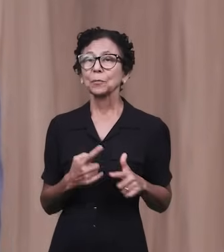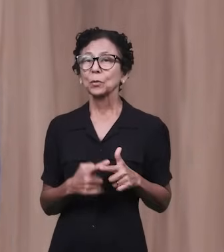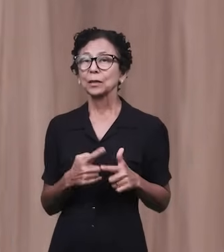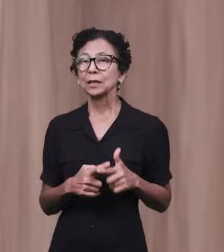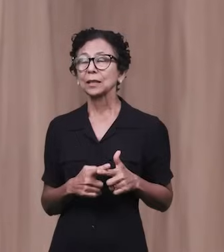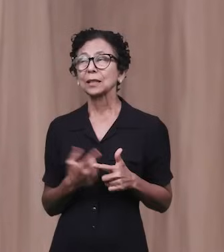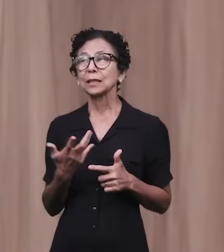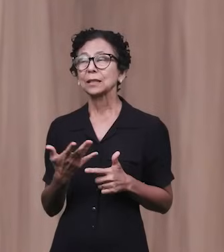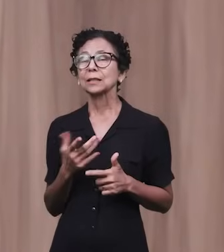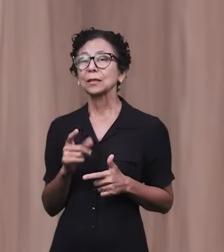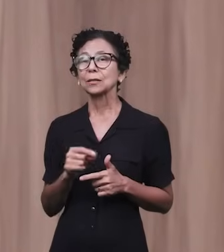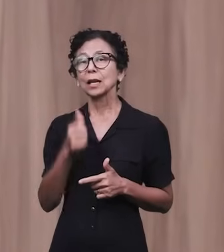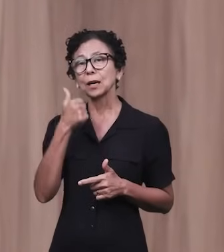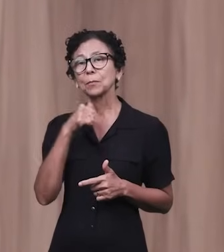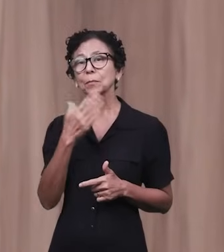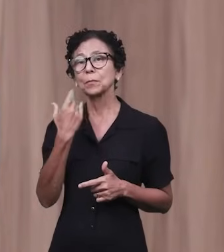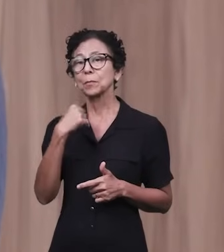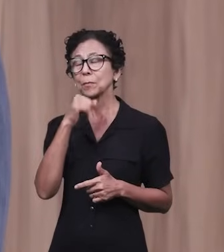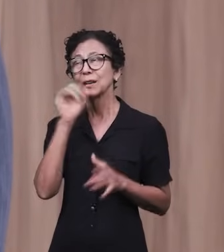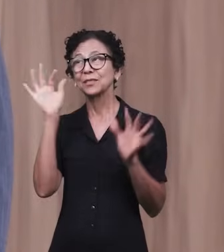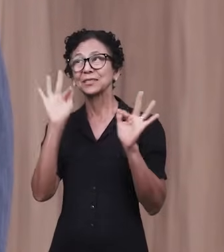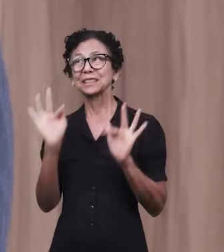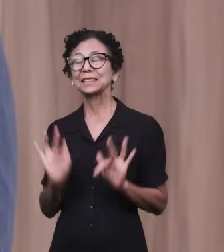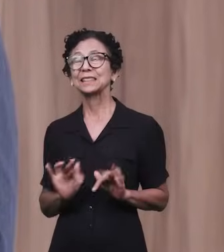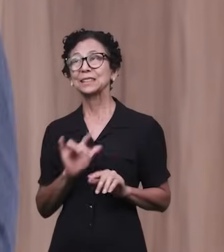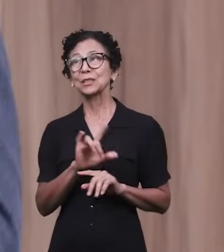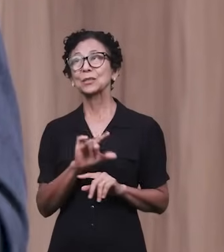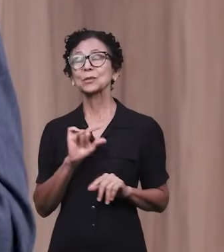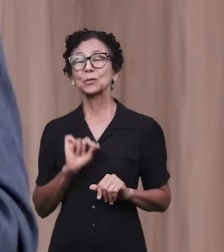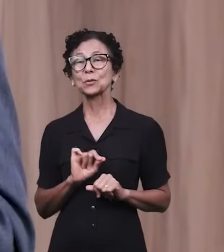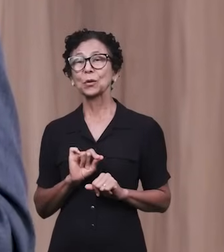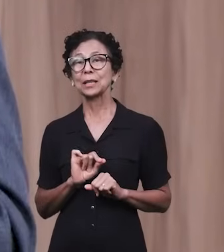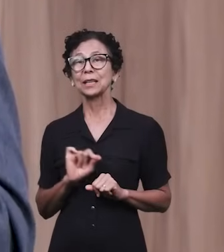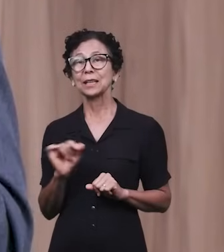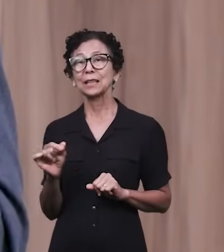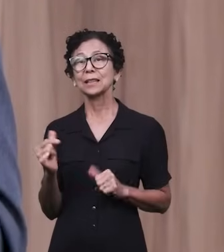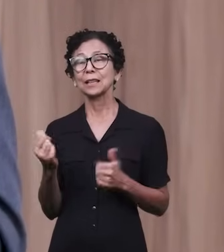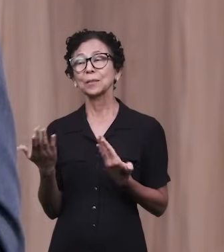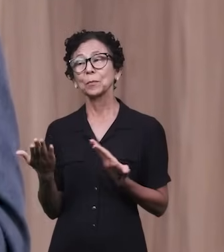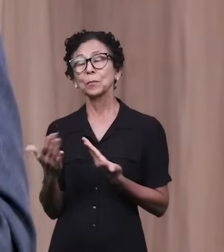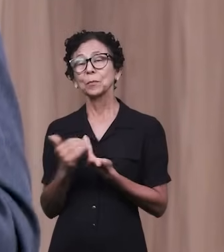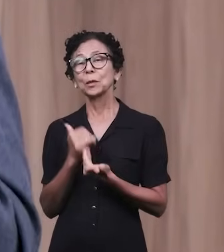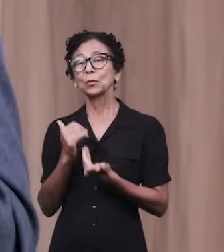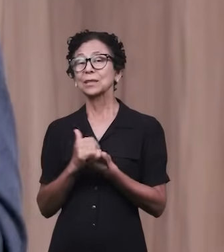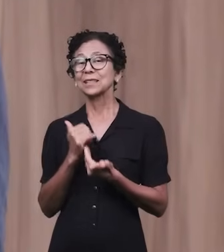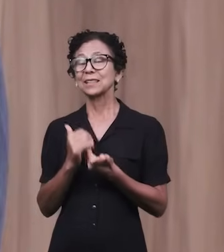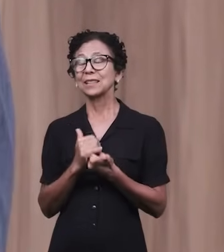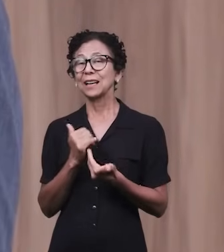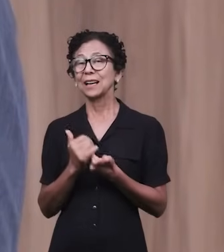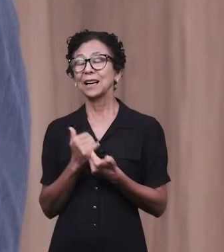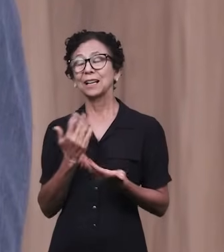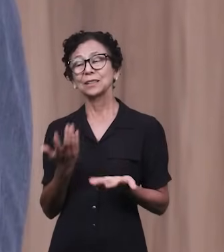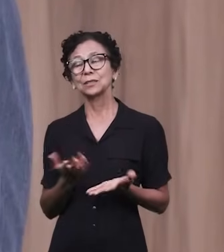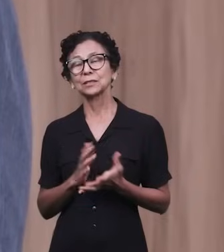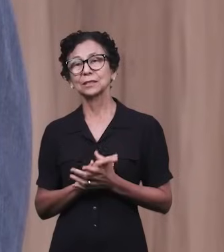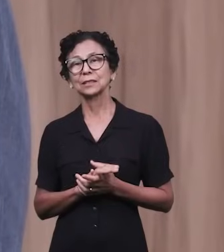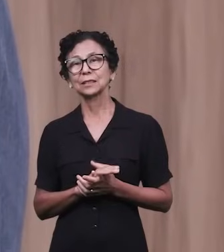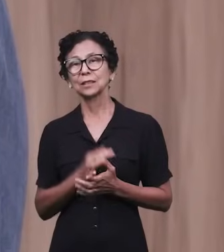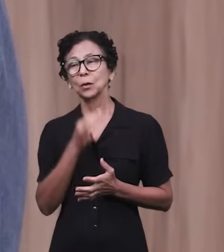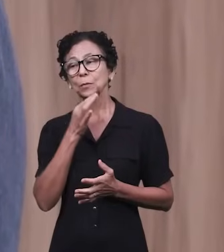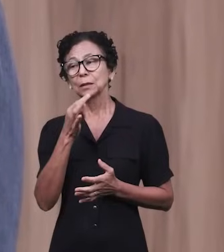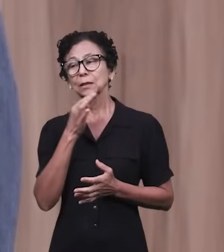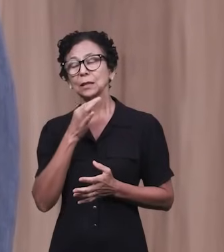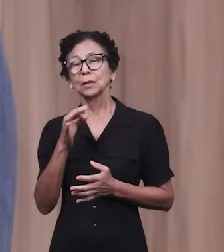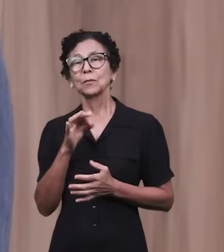que ponto isso é favorável para o aluno? Então os pais precisam acompanhar, estar próximo, aceitar e